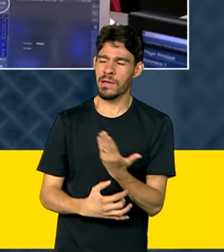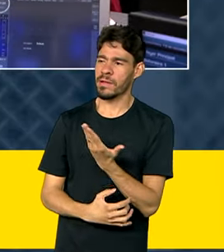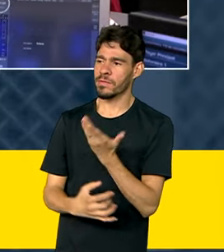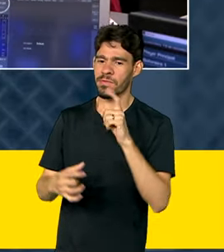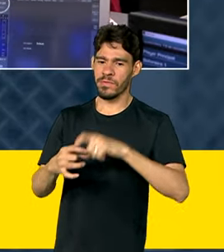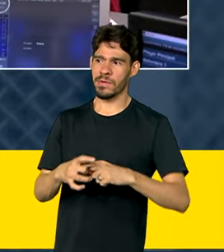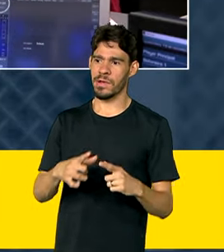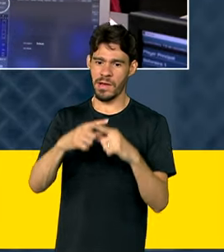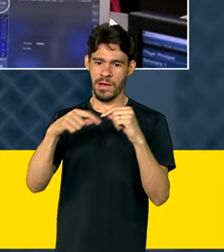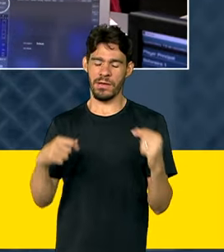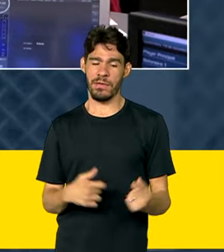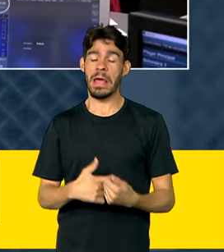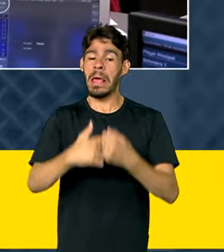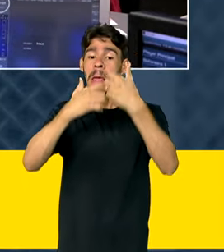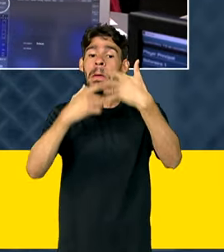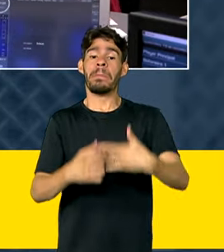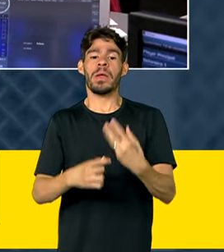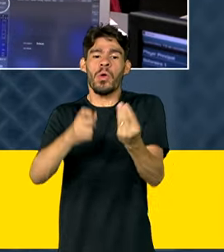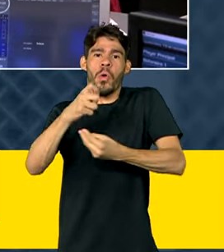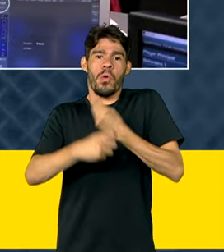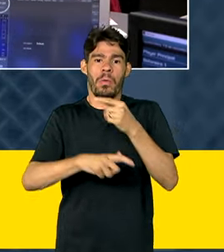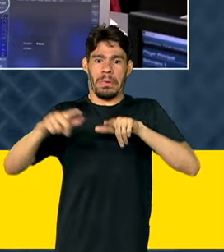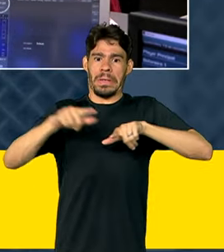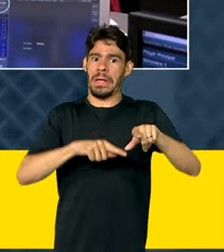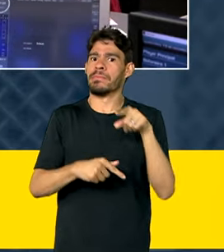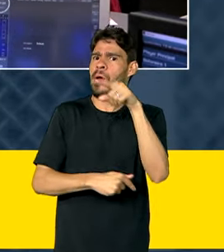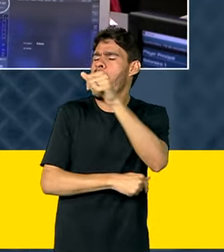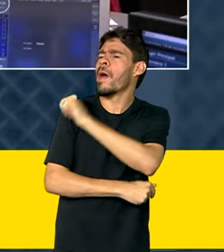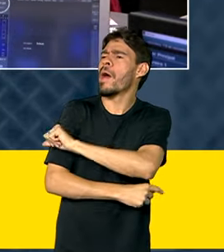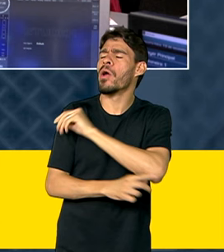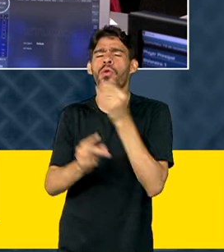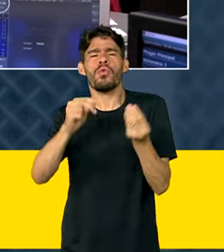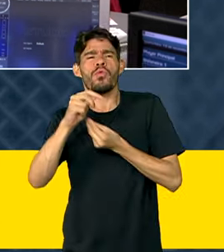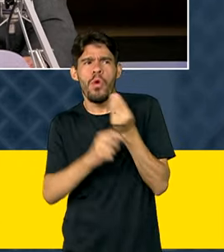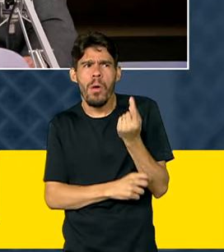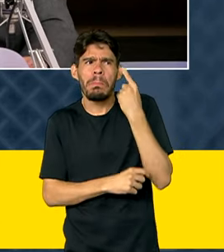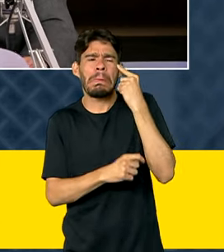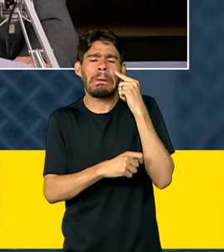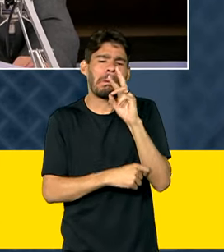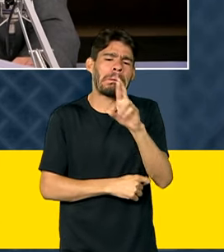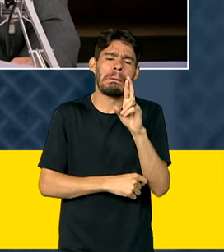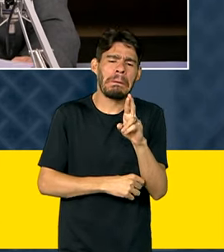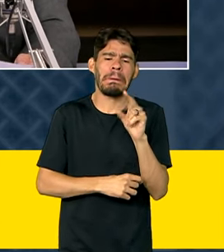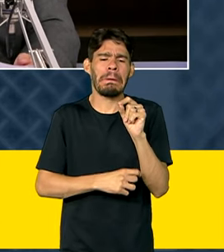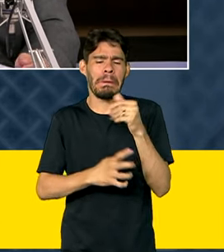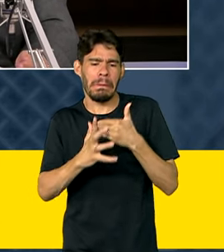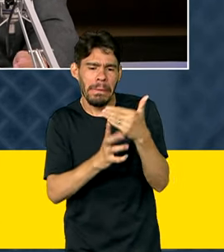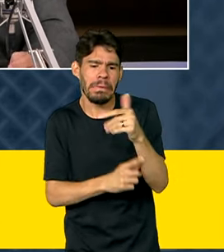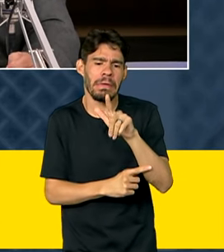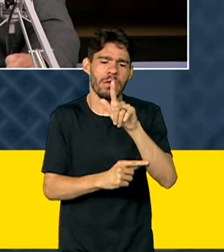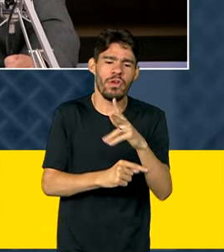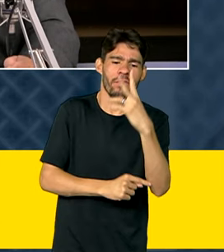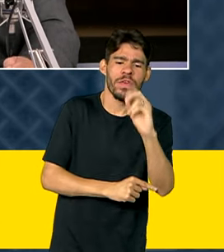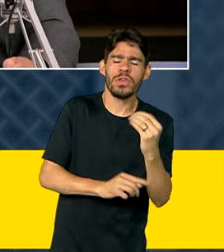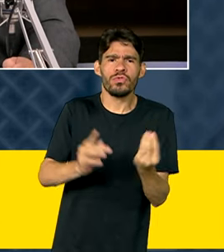Ô, Mariana, agora conta pra gente como é que está o trabalho aí no Rio de Janeiro, com a expectativa do início do G20?